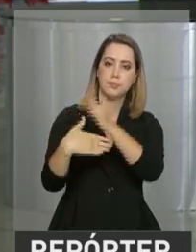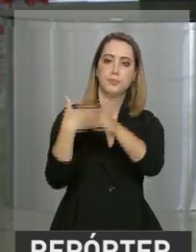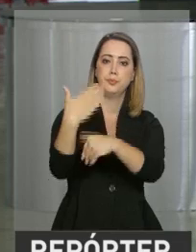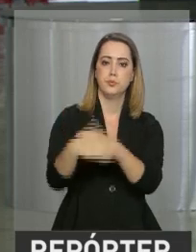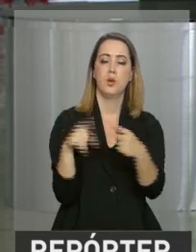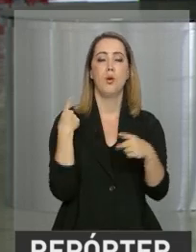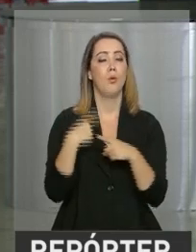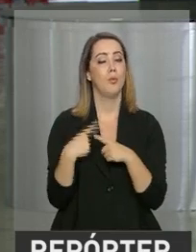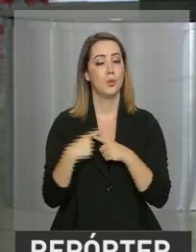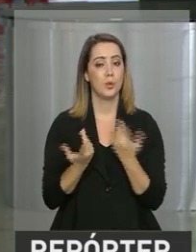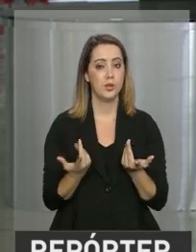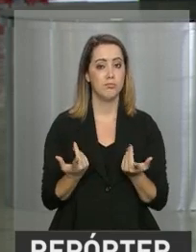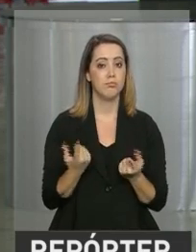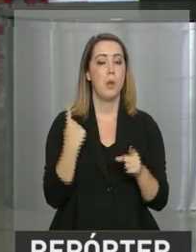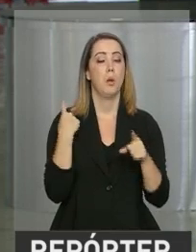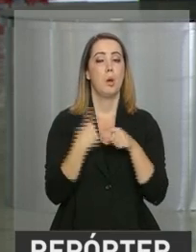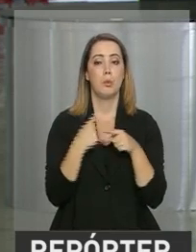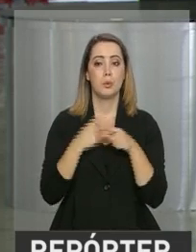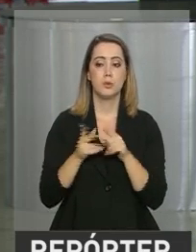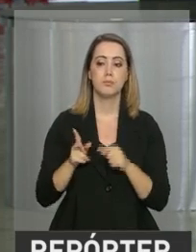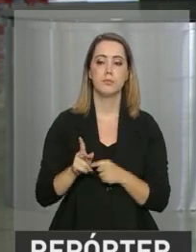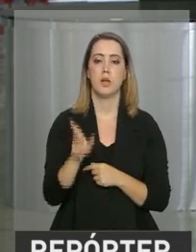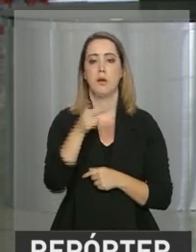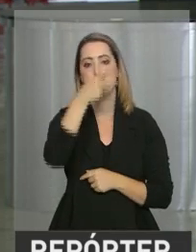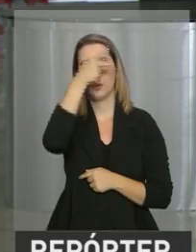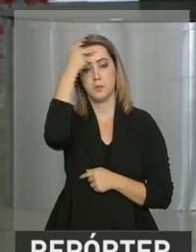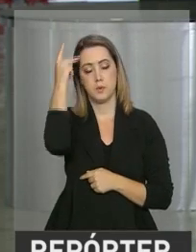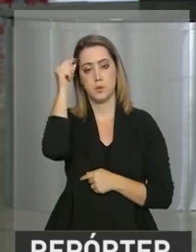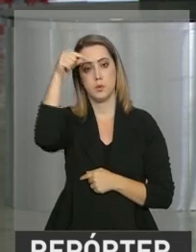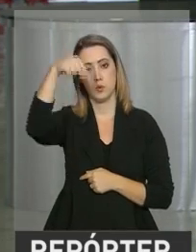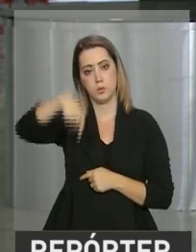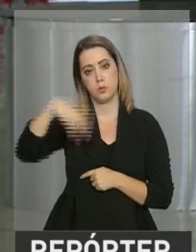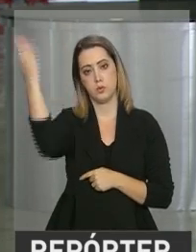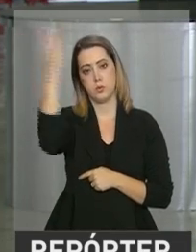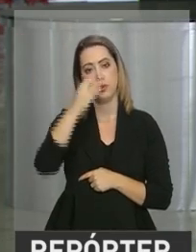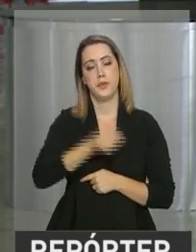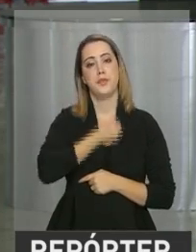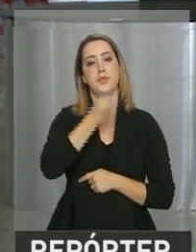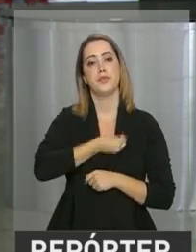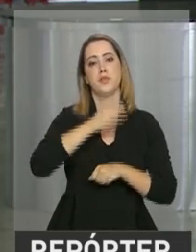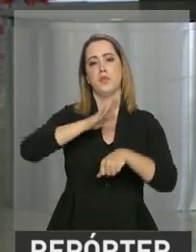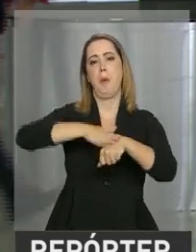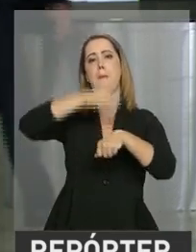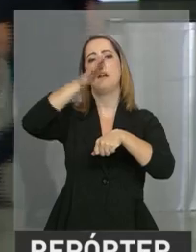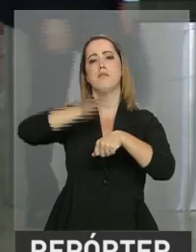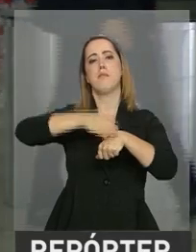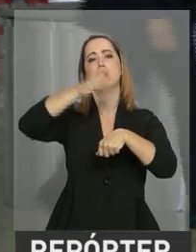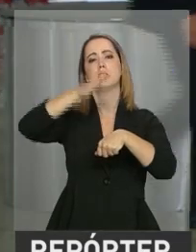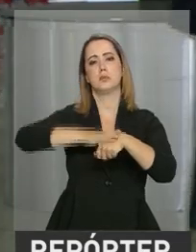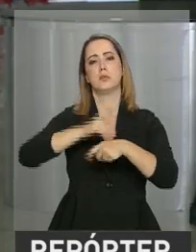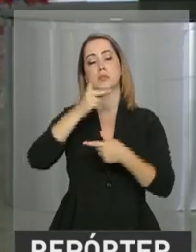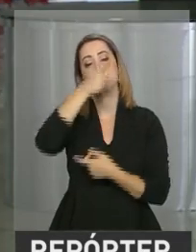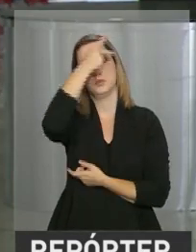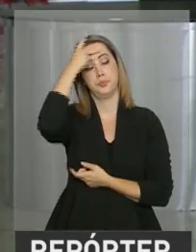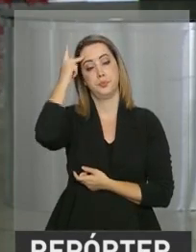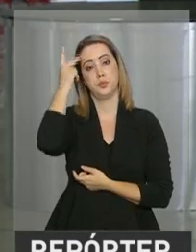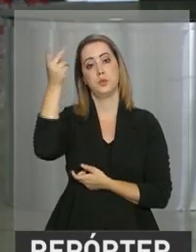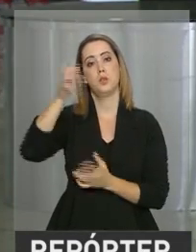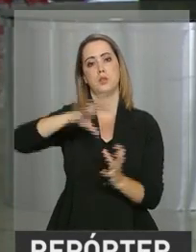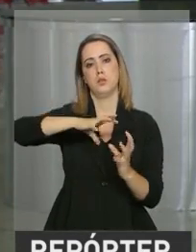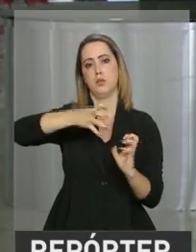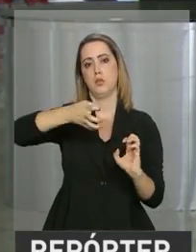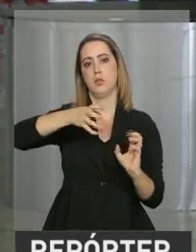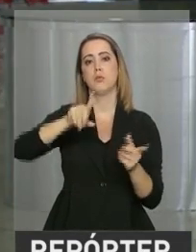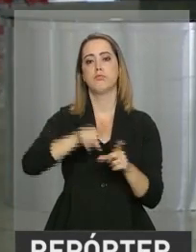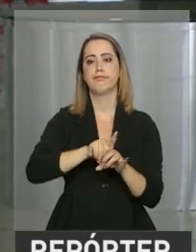Luiz? Porque cada vez mais, como a população brasileira está vivendo mais e o número de idosos está se ampliando